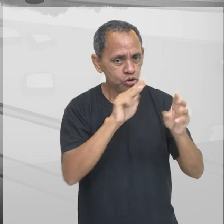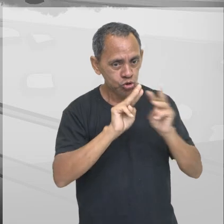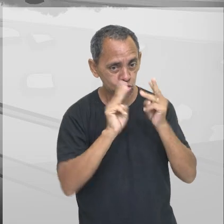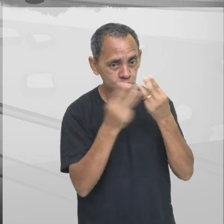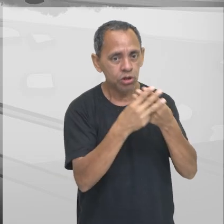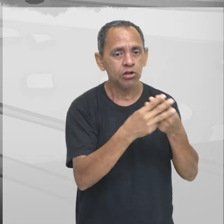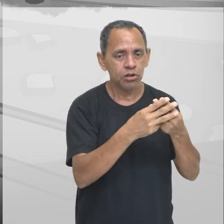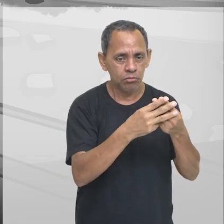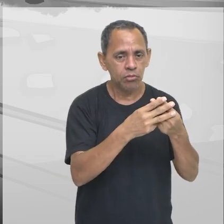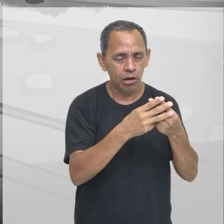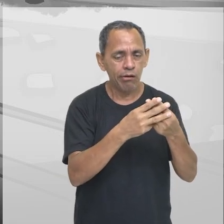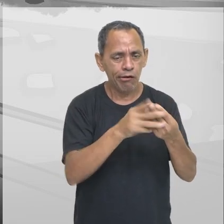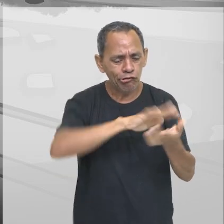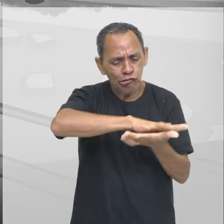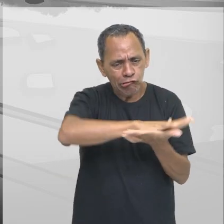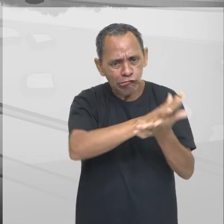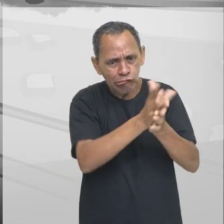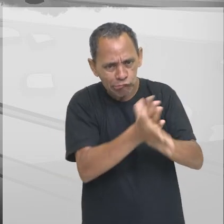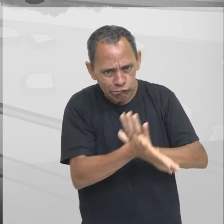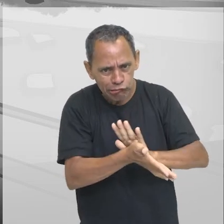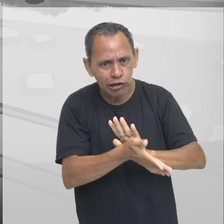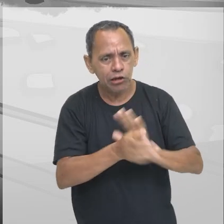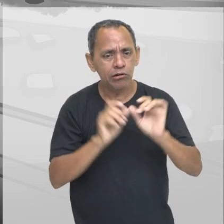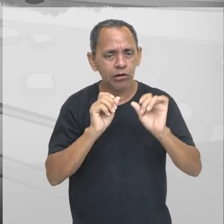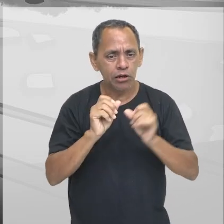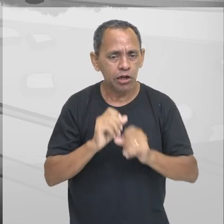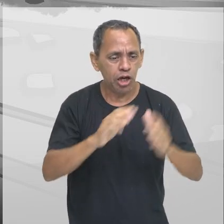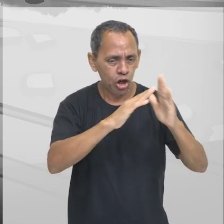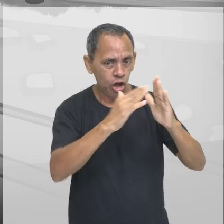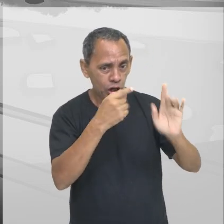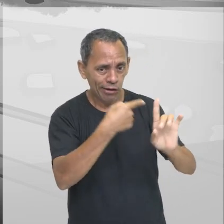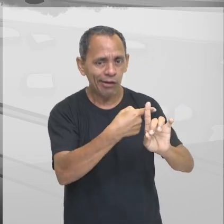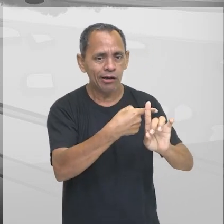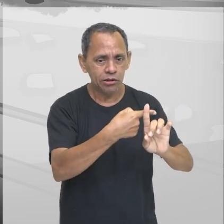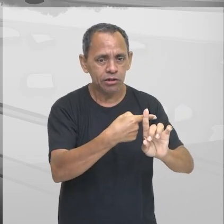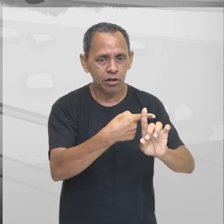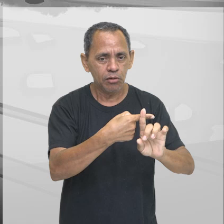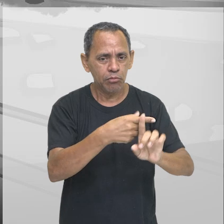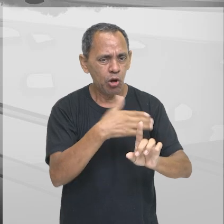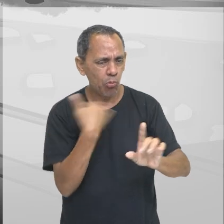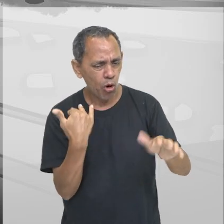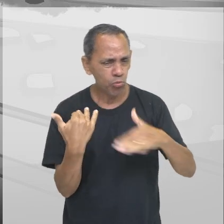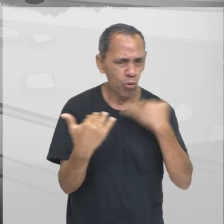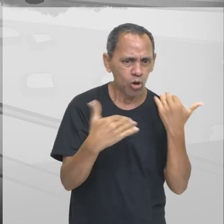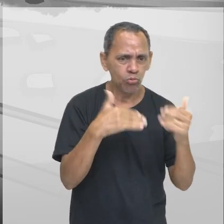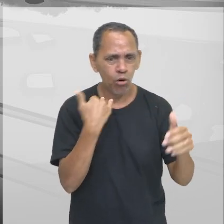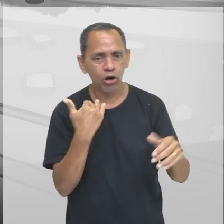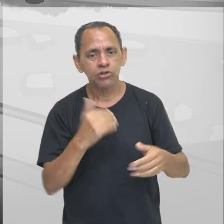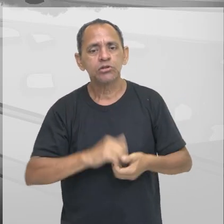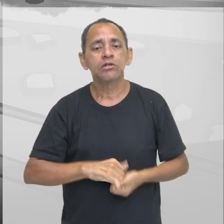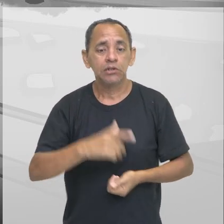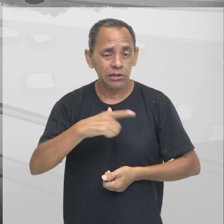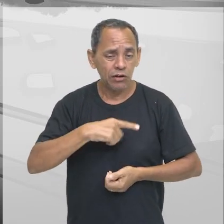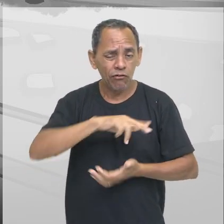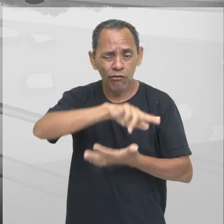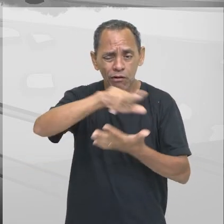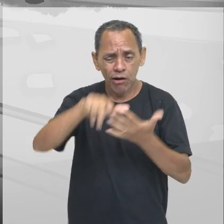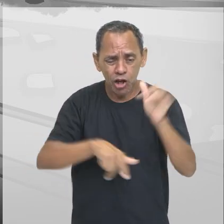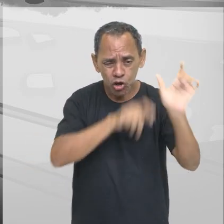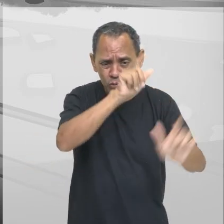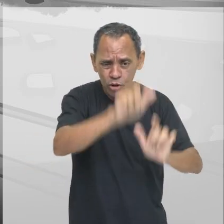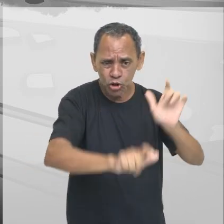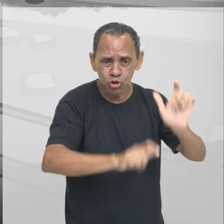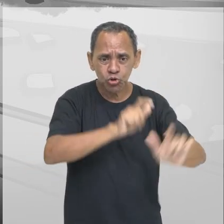e massacrar igrejas. Vocês devem imaginar, gente. Houve um grande alvoroço, tá, gente? E o Getúlio